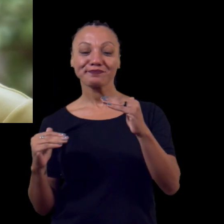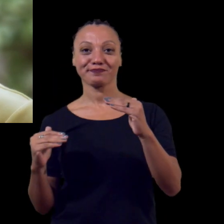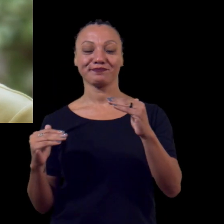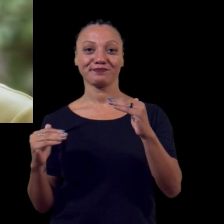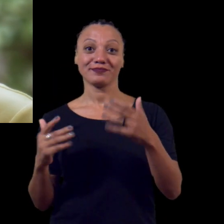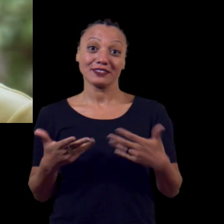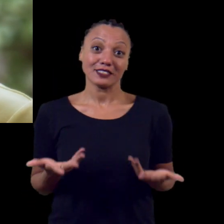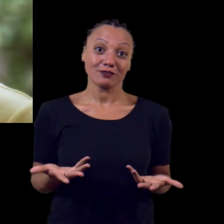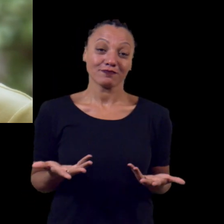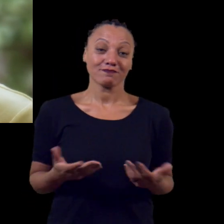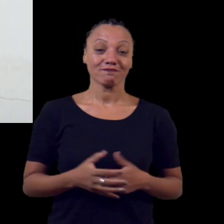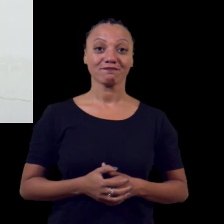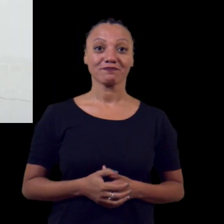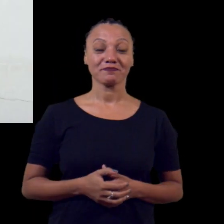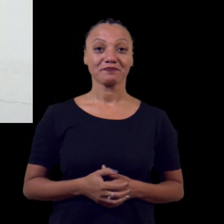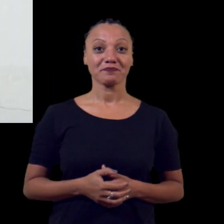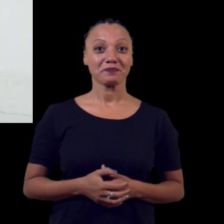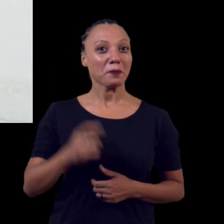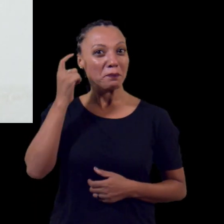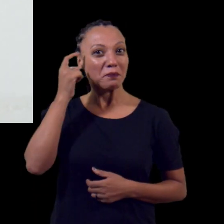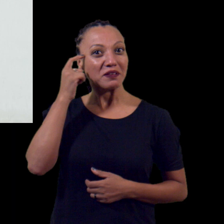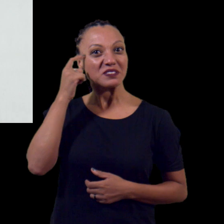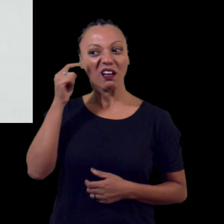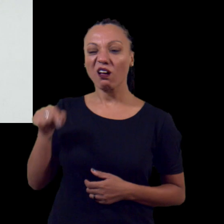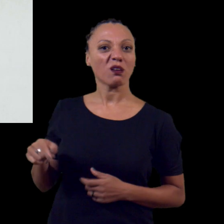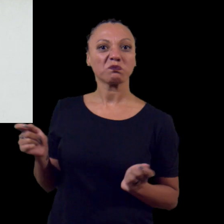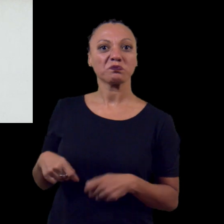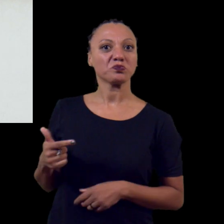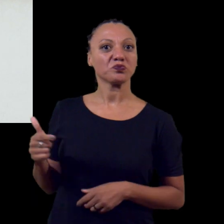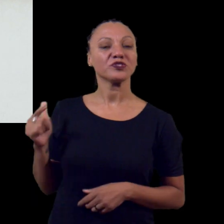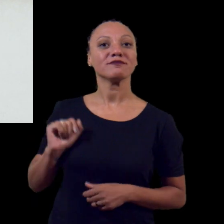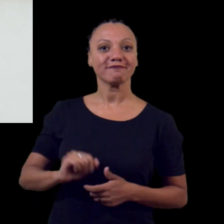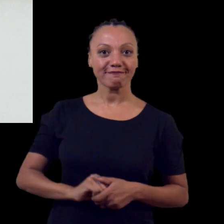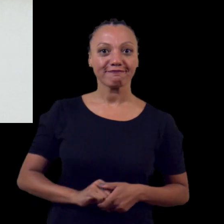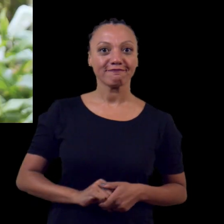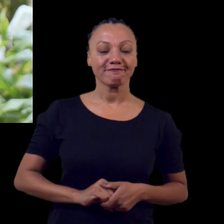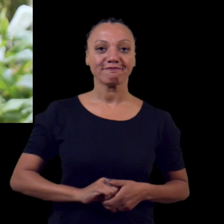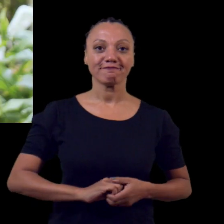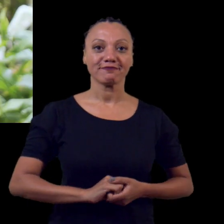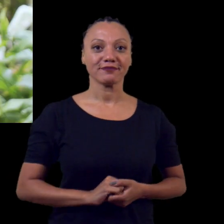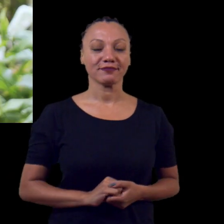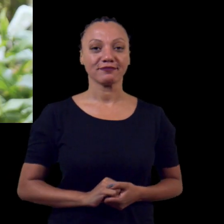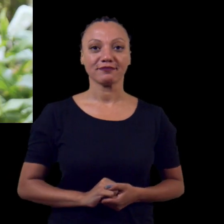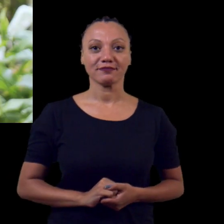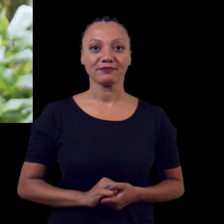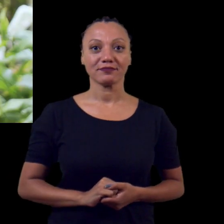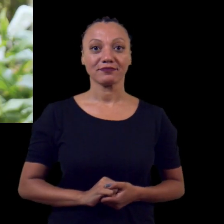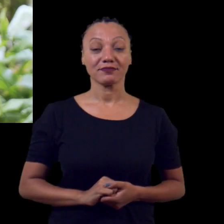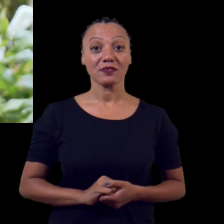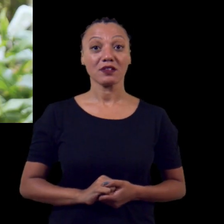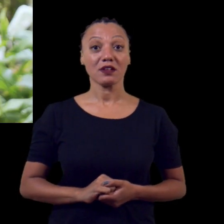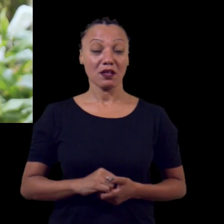Então, e daí vem a baixa expectativa com relação à pessoa que não enxerga. Eu faço lá as